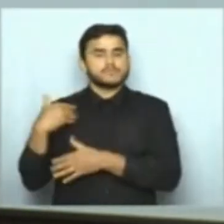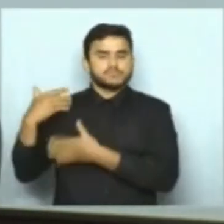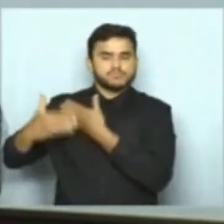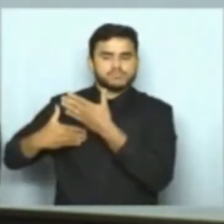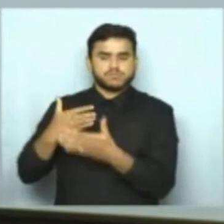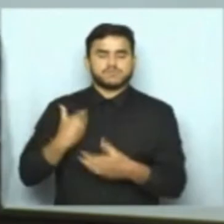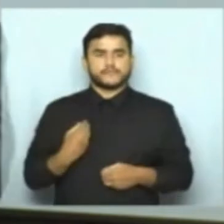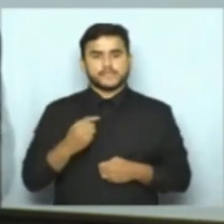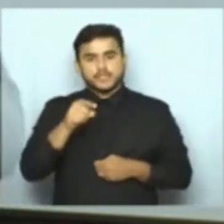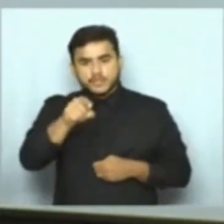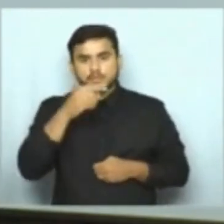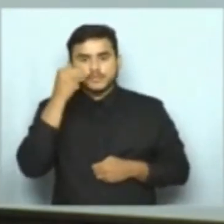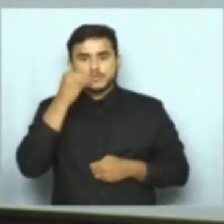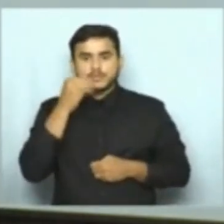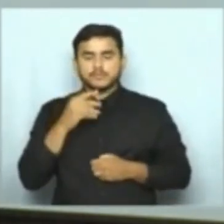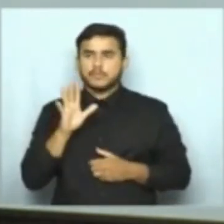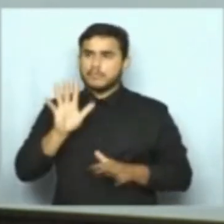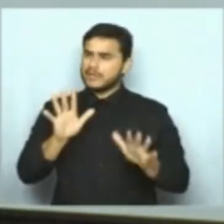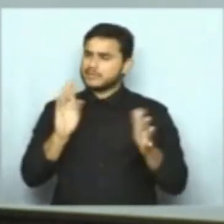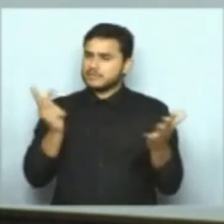Mas dizer que não houve nada